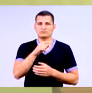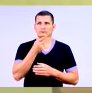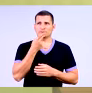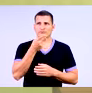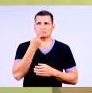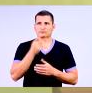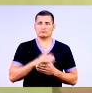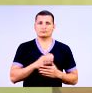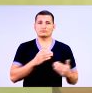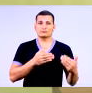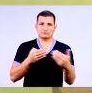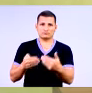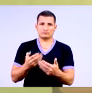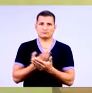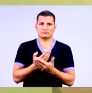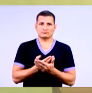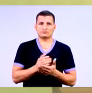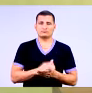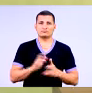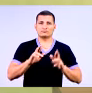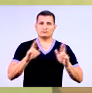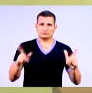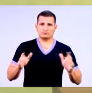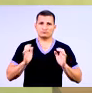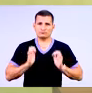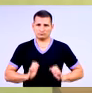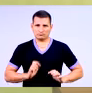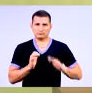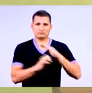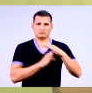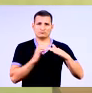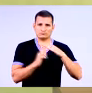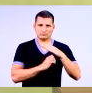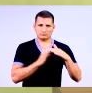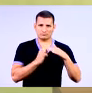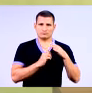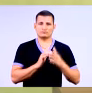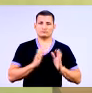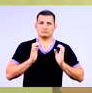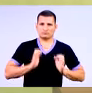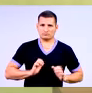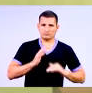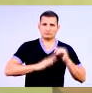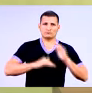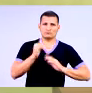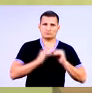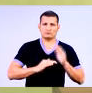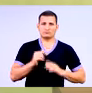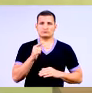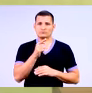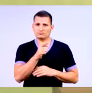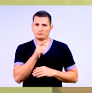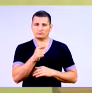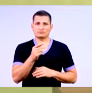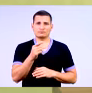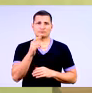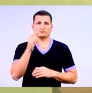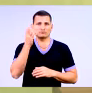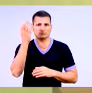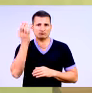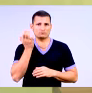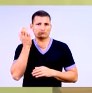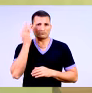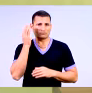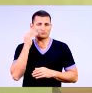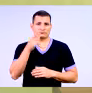você falou ao longo da aula, a diferença entre ética empresarial e ética profissional. E ela queria saber, né, ela está lá